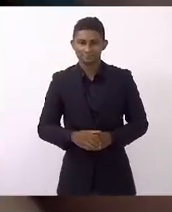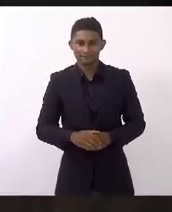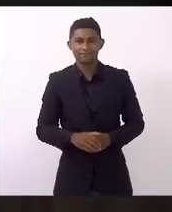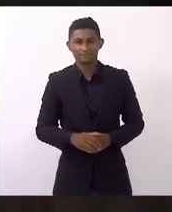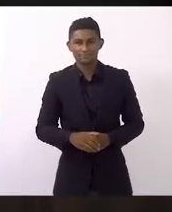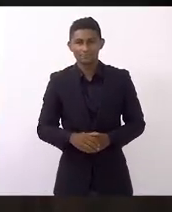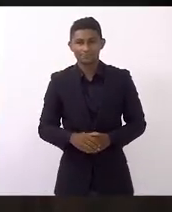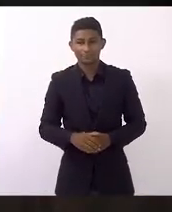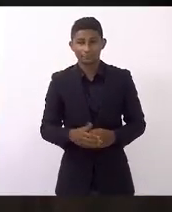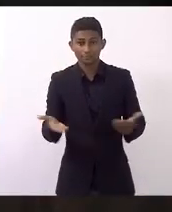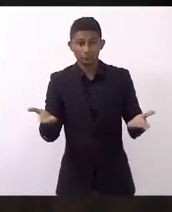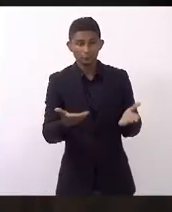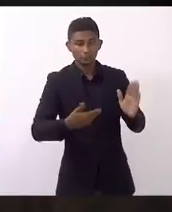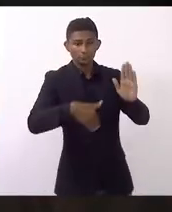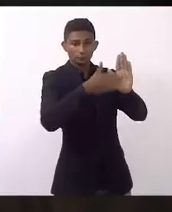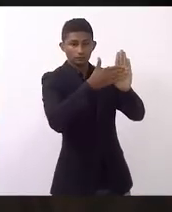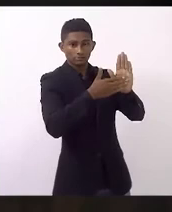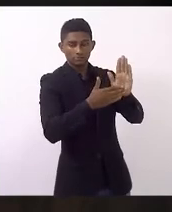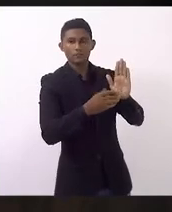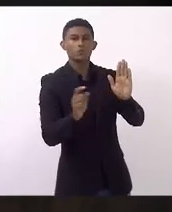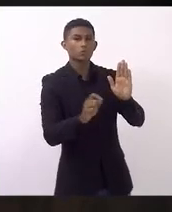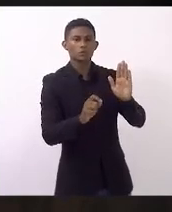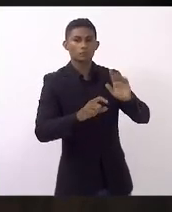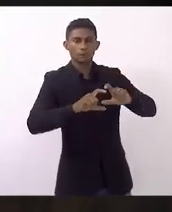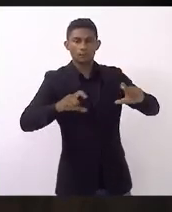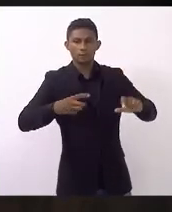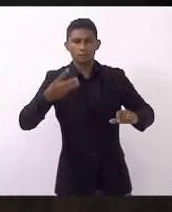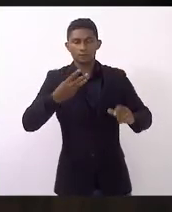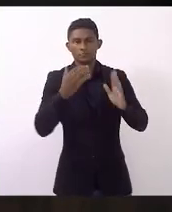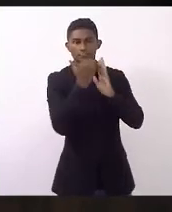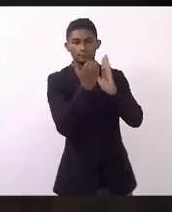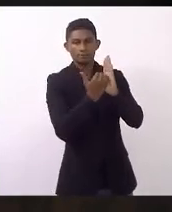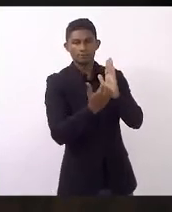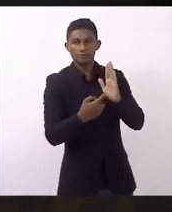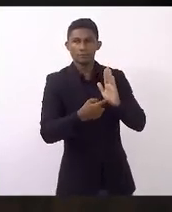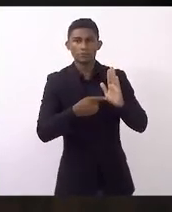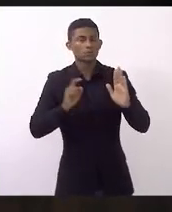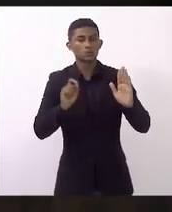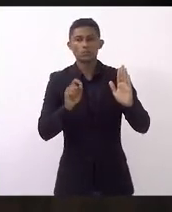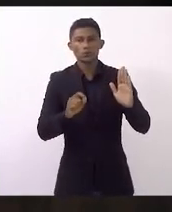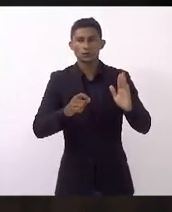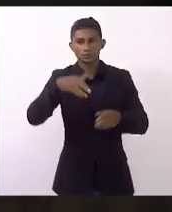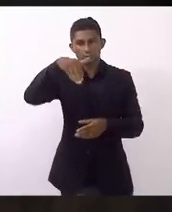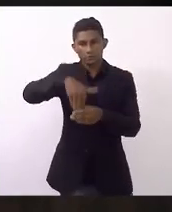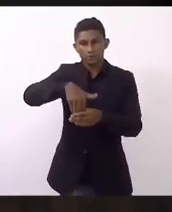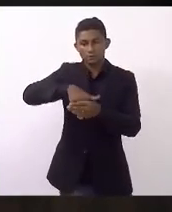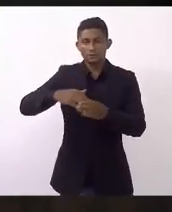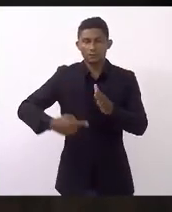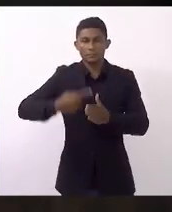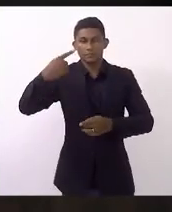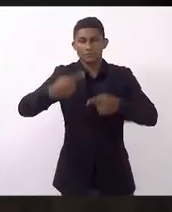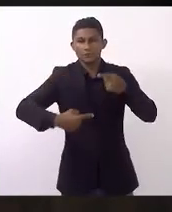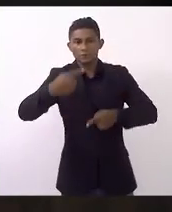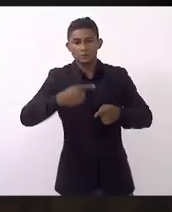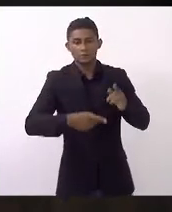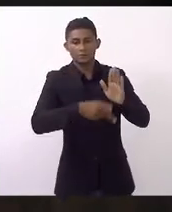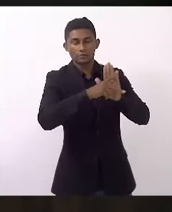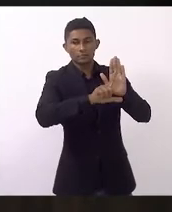Incluído na ordem do dia, de acordo com o parágrafo 3º do artigo 47 do Regimento Interno e Tramitação Ordinária, em votação, em primeira discussão, projeto de